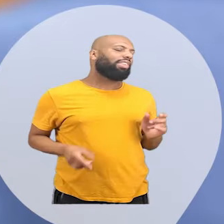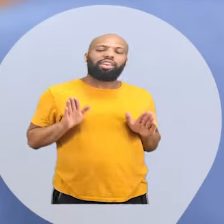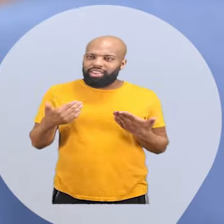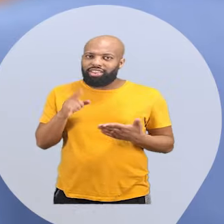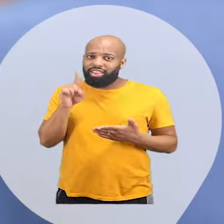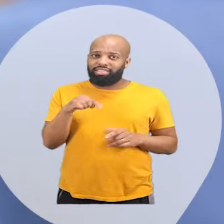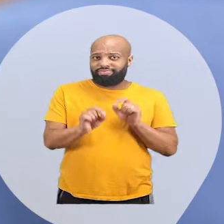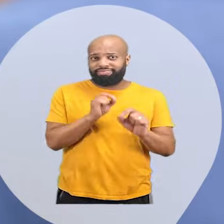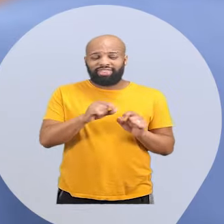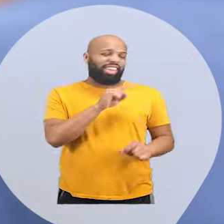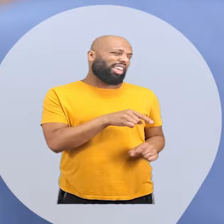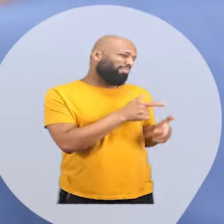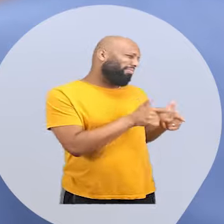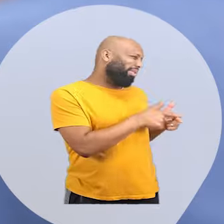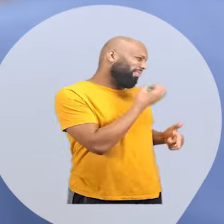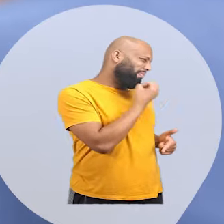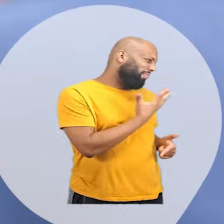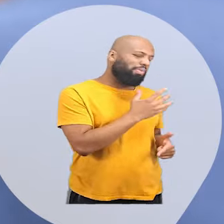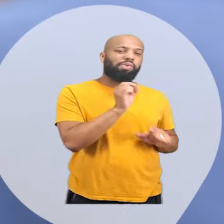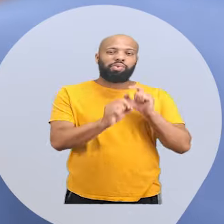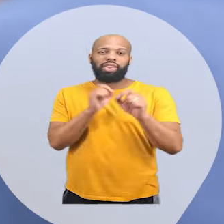sempre e trânsito